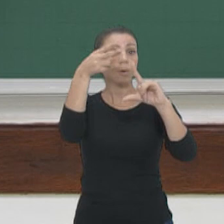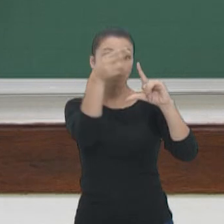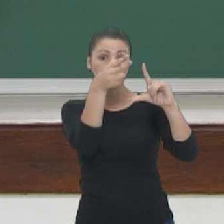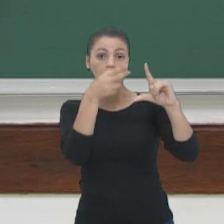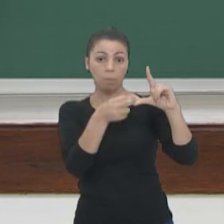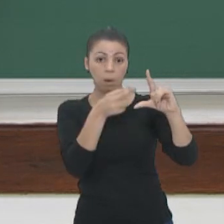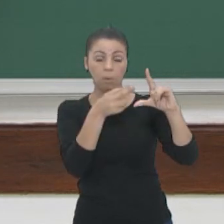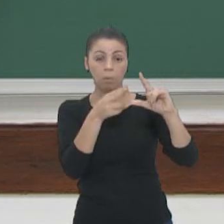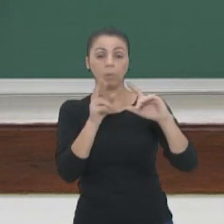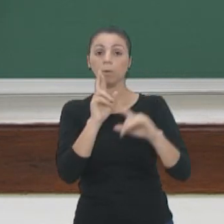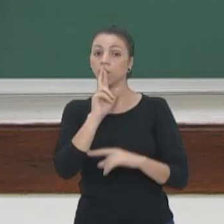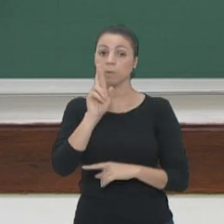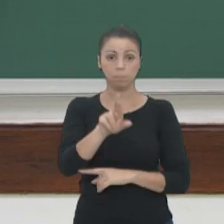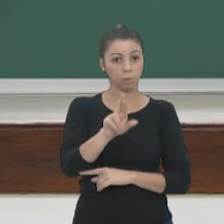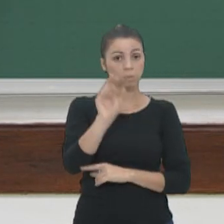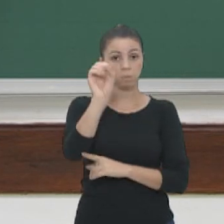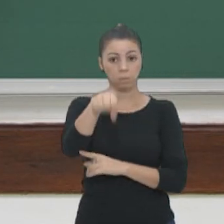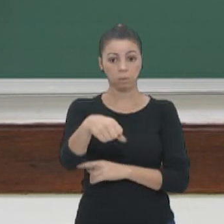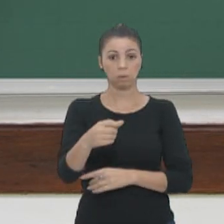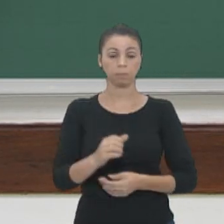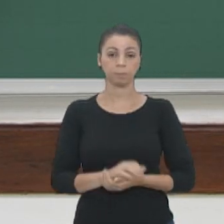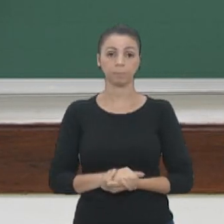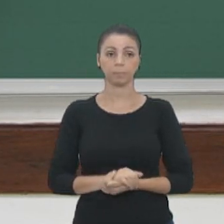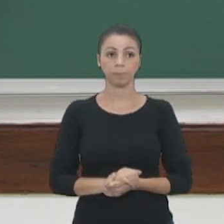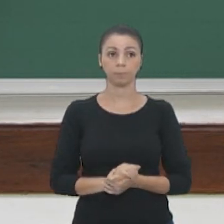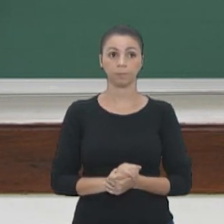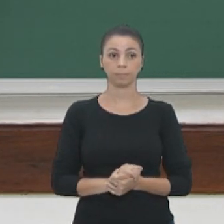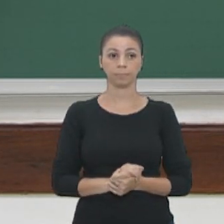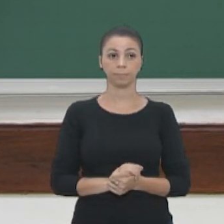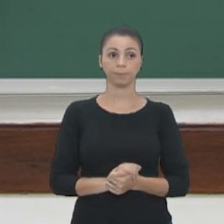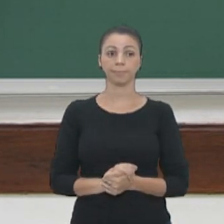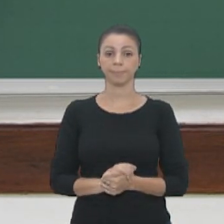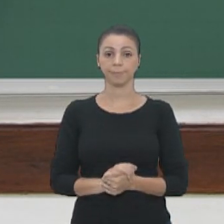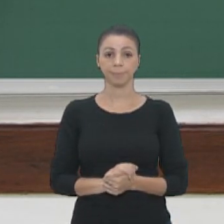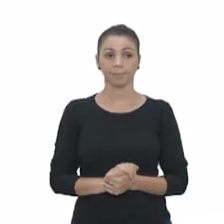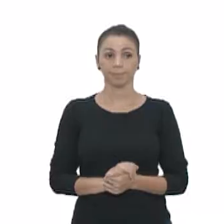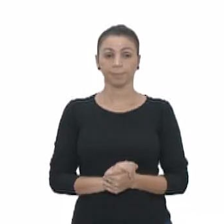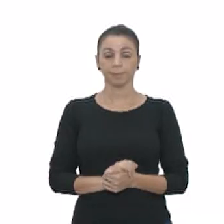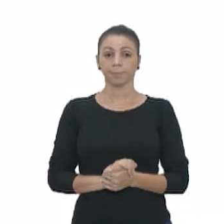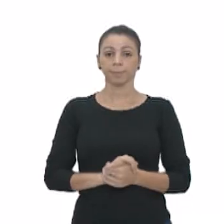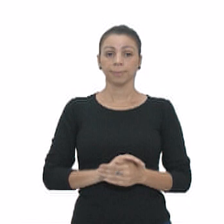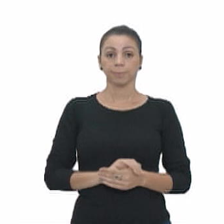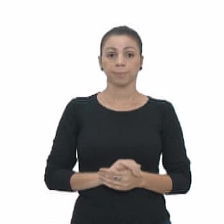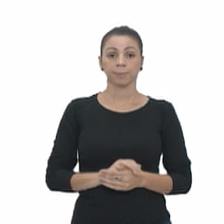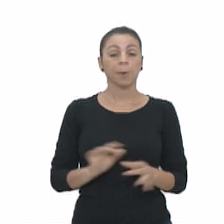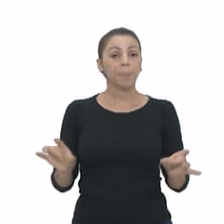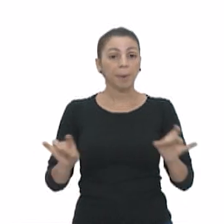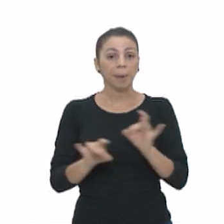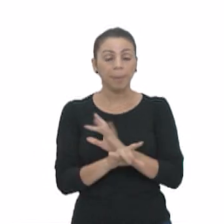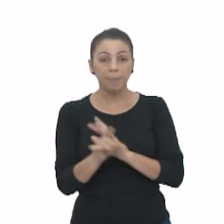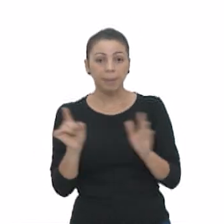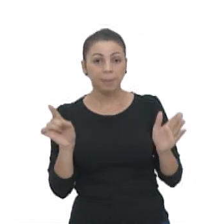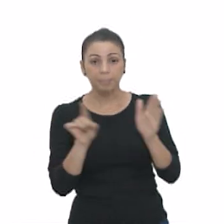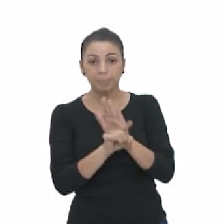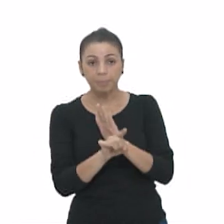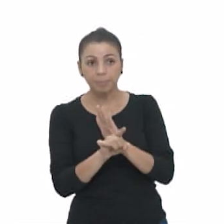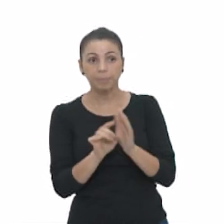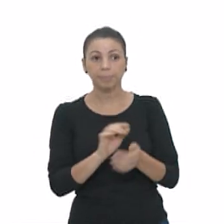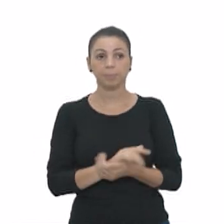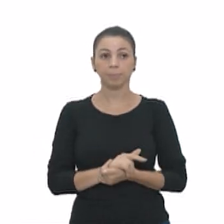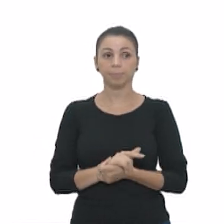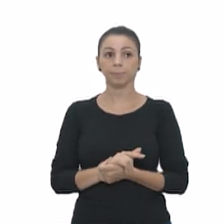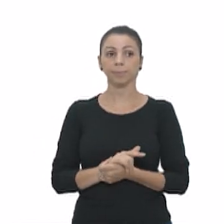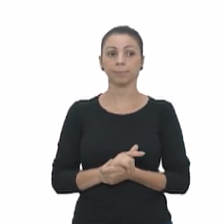vai ser sim. Continuando. E para fechar o nosso quiz, o triângulo retângulo, um